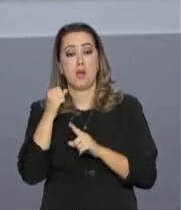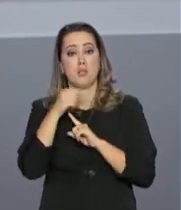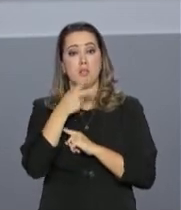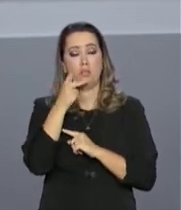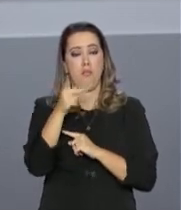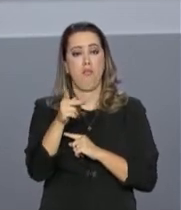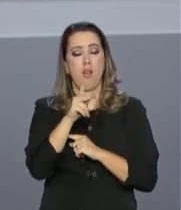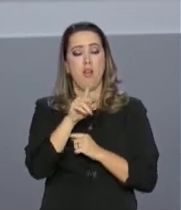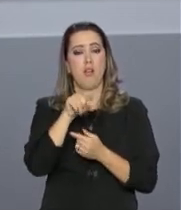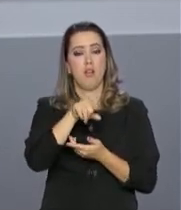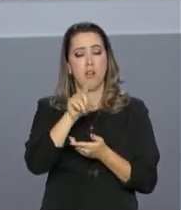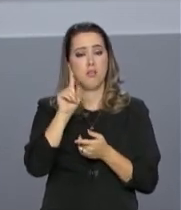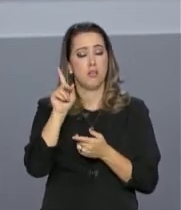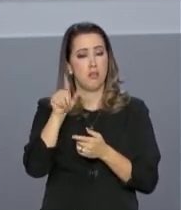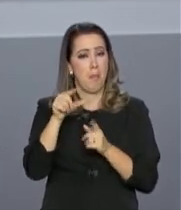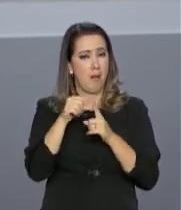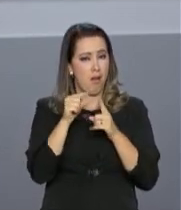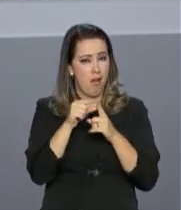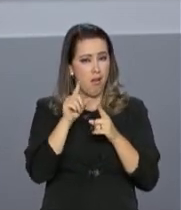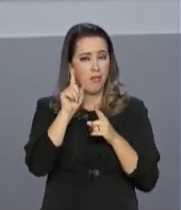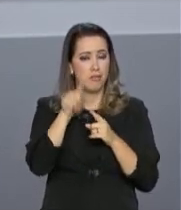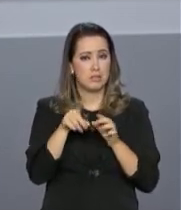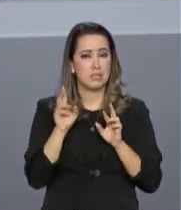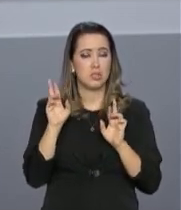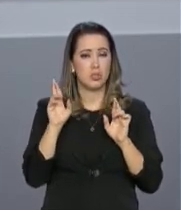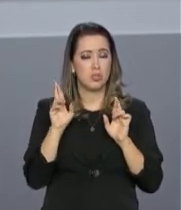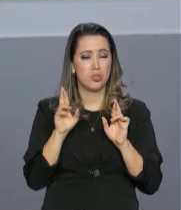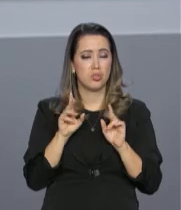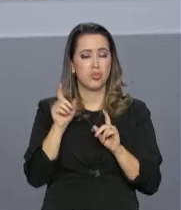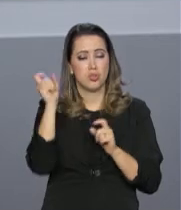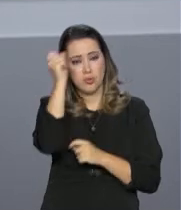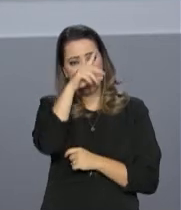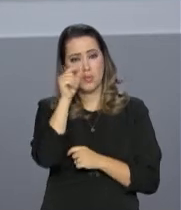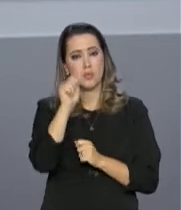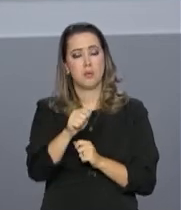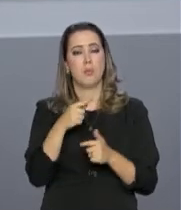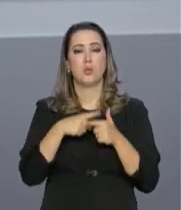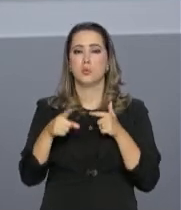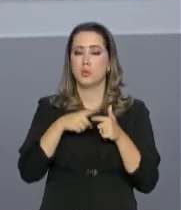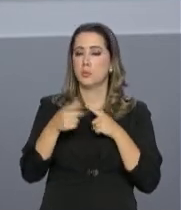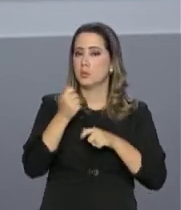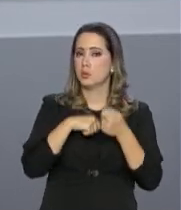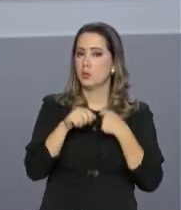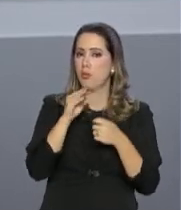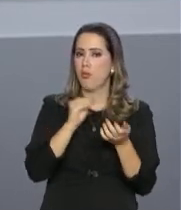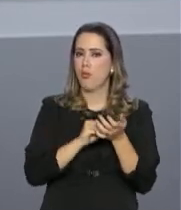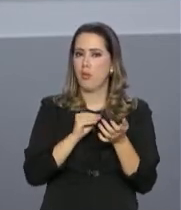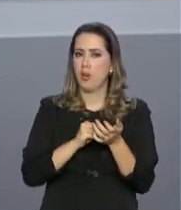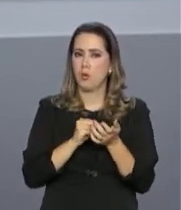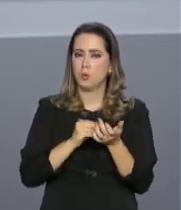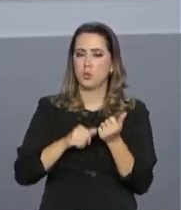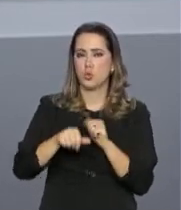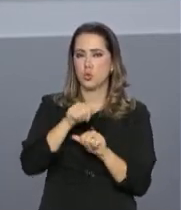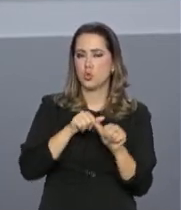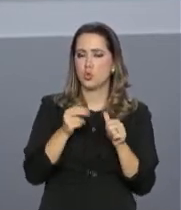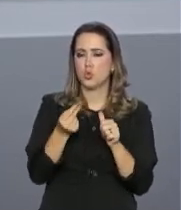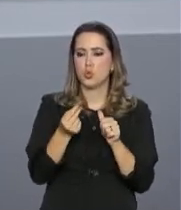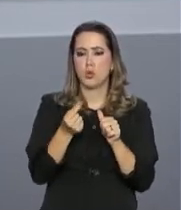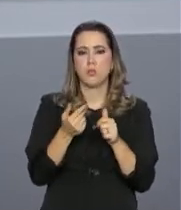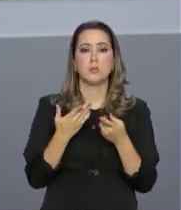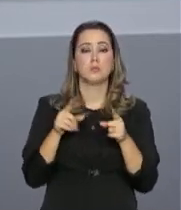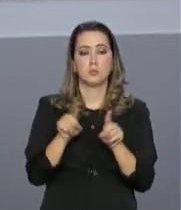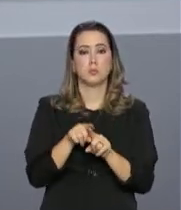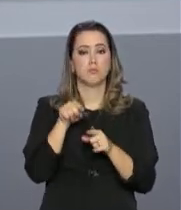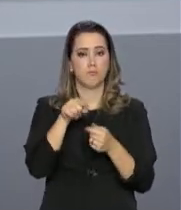entesouramento e pode prejudicar a economia gerando a falta de troco por isso a idéia é conscientizar a população a não